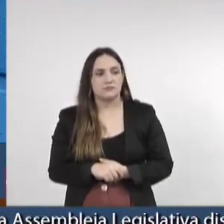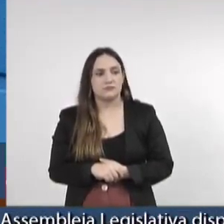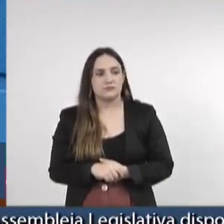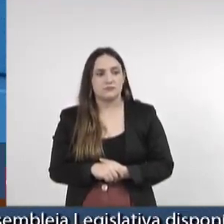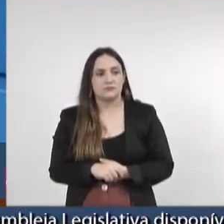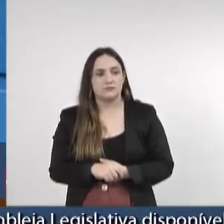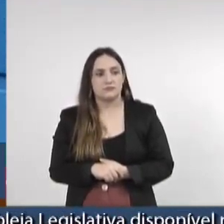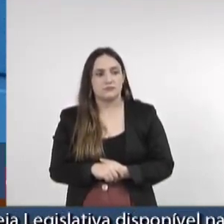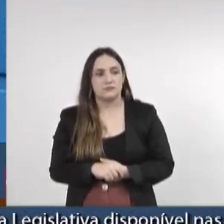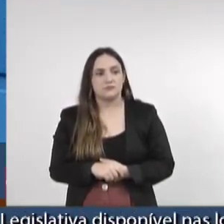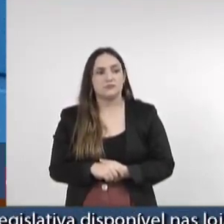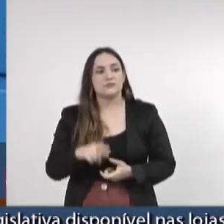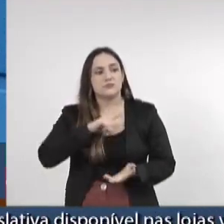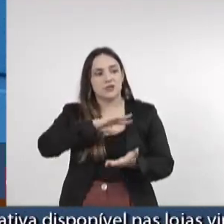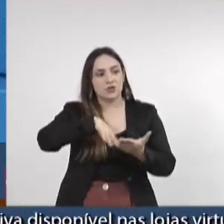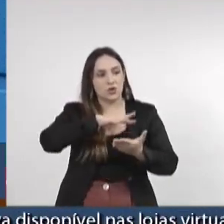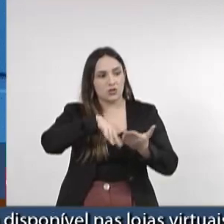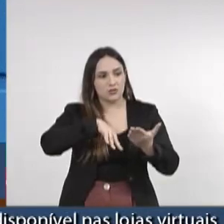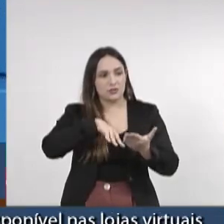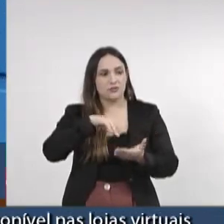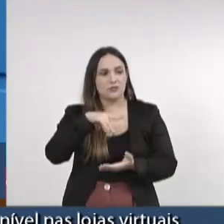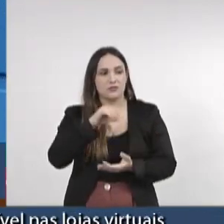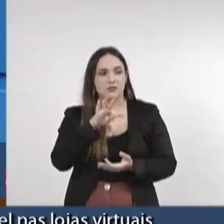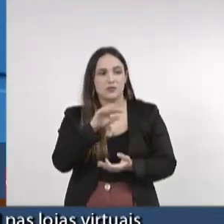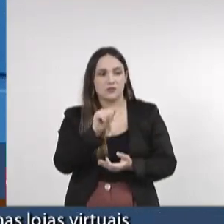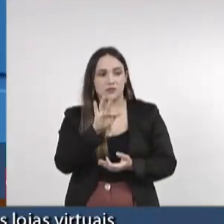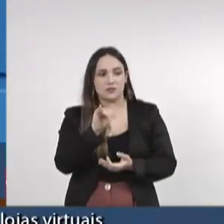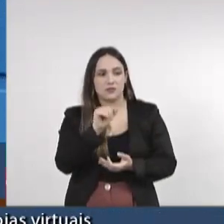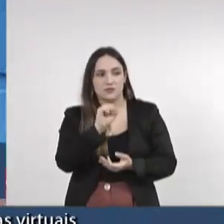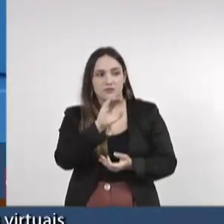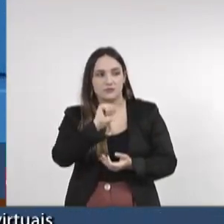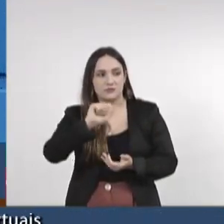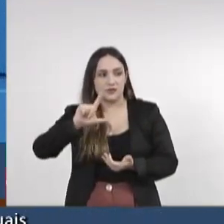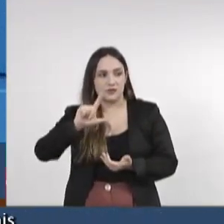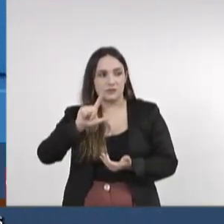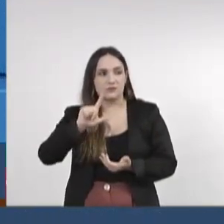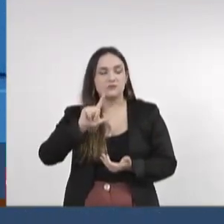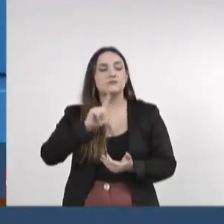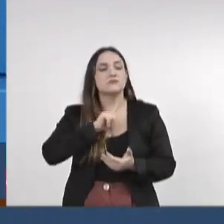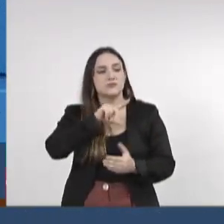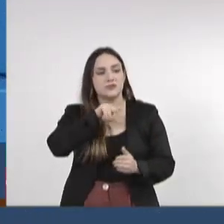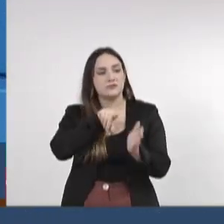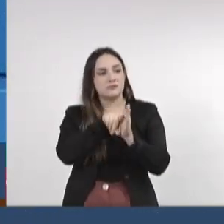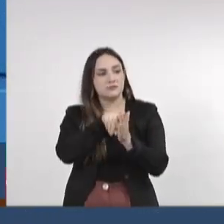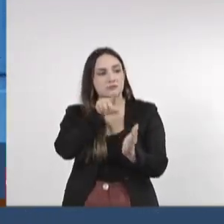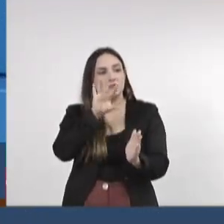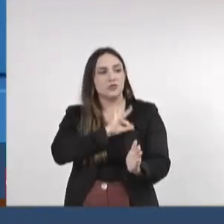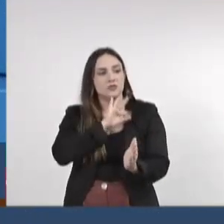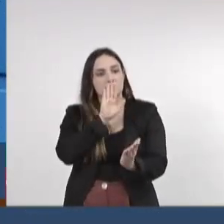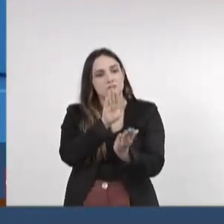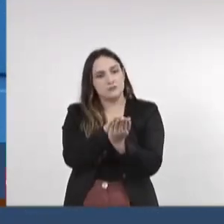a empresa SB Turismo, de Dourados.